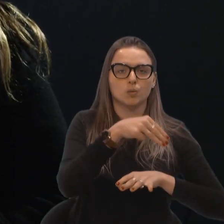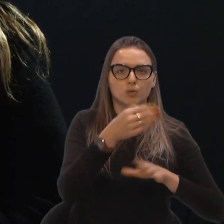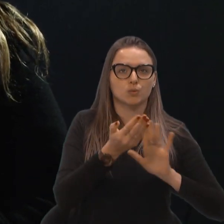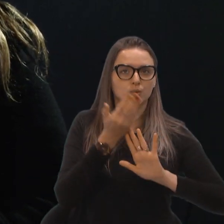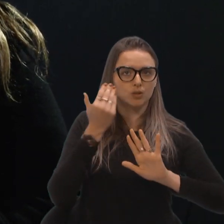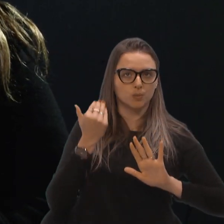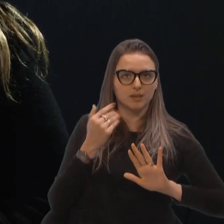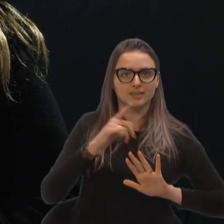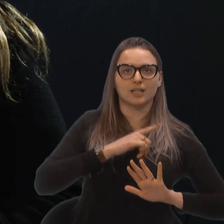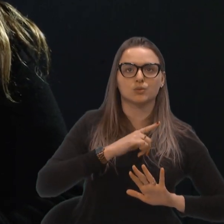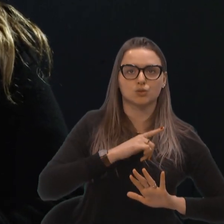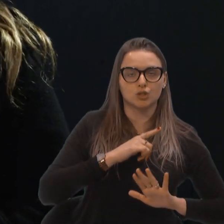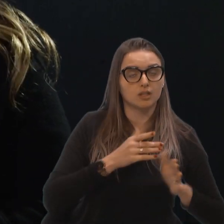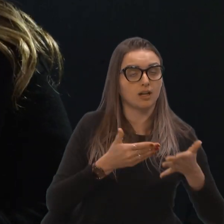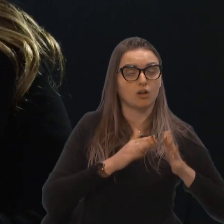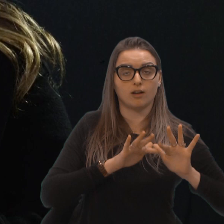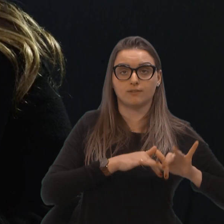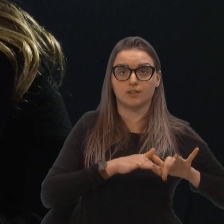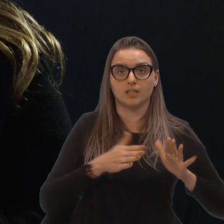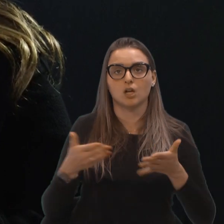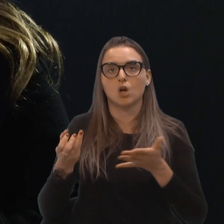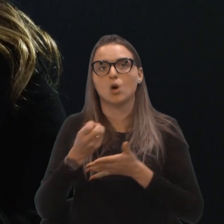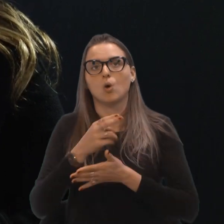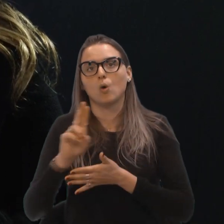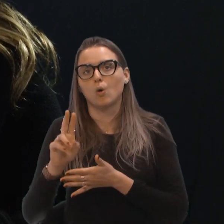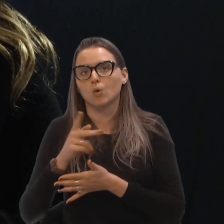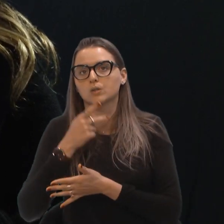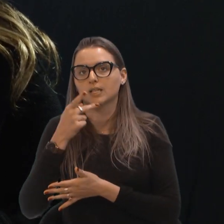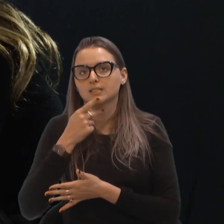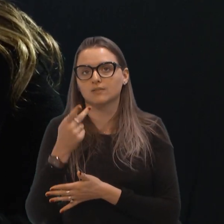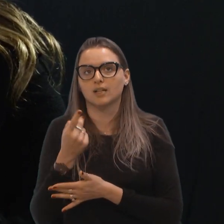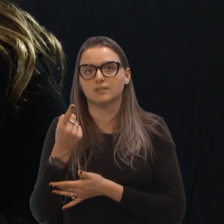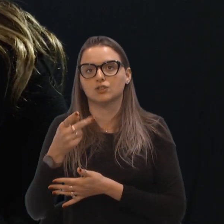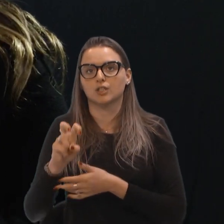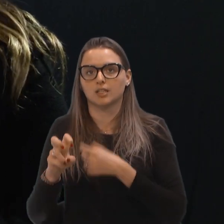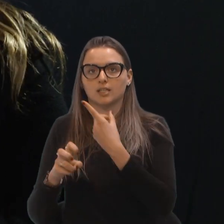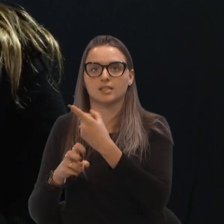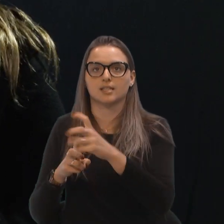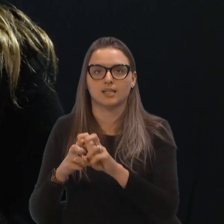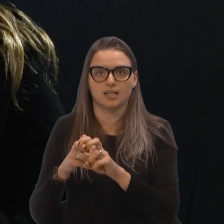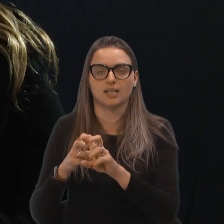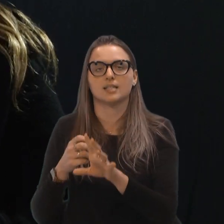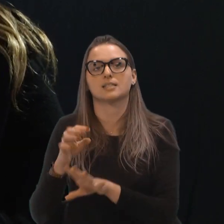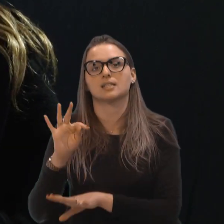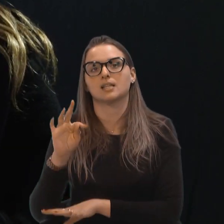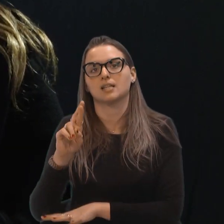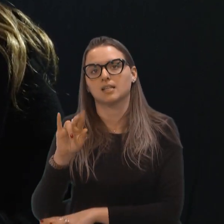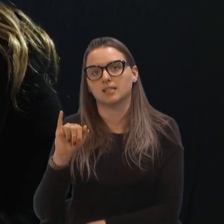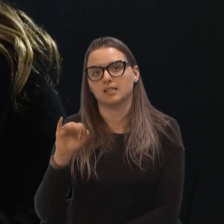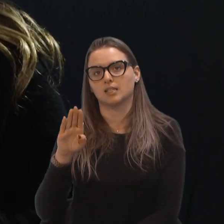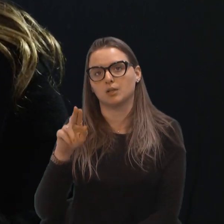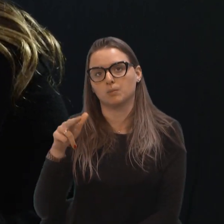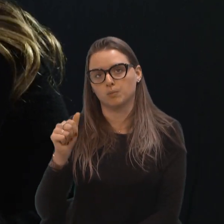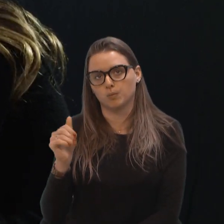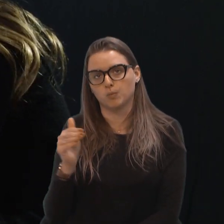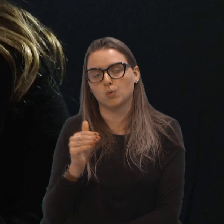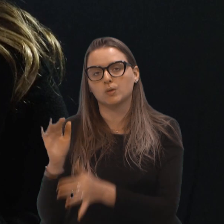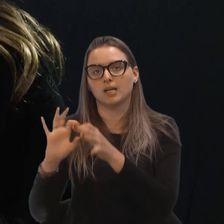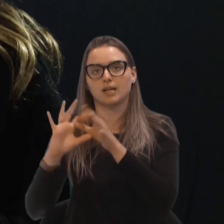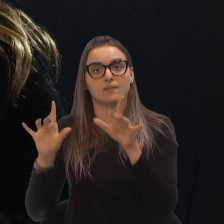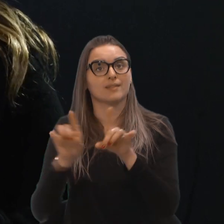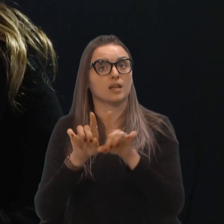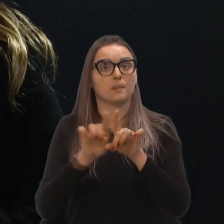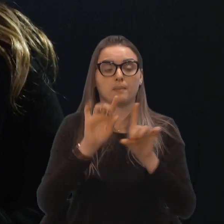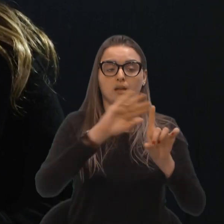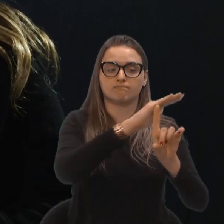espaço de 5 minutos, seja por meio das manifestações quinzenais na Tribuna Livre, assim como as